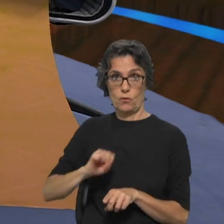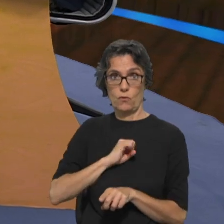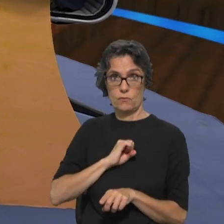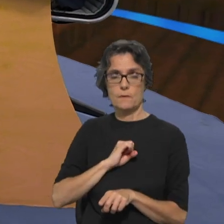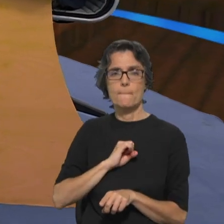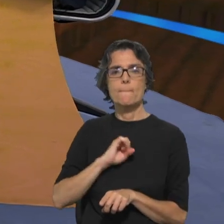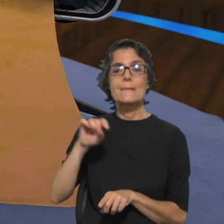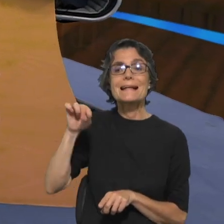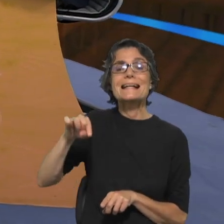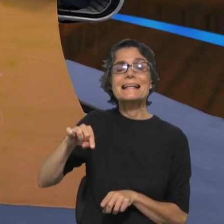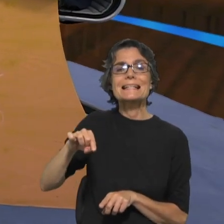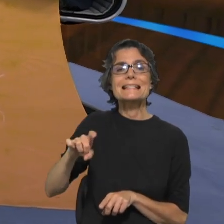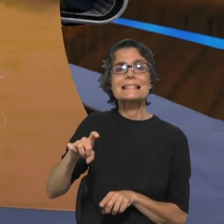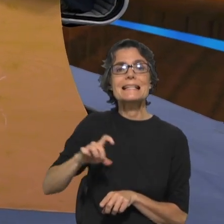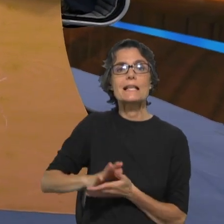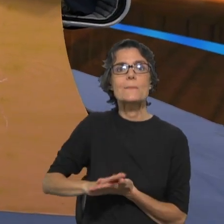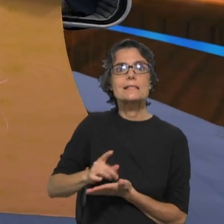e eu tenho muito orgulho nisso,